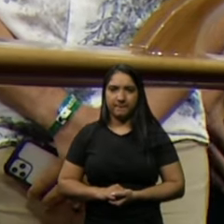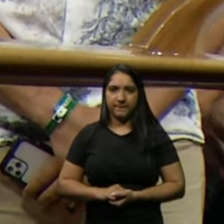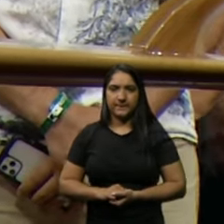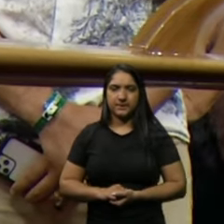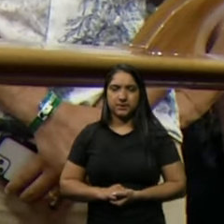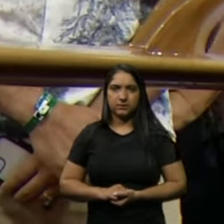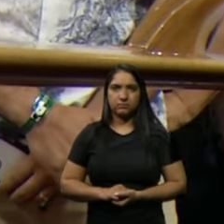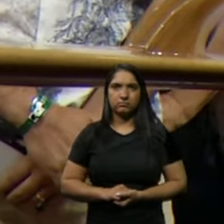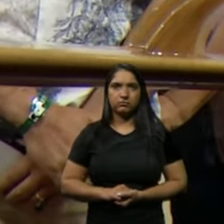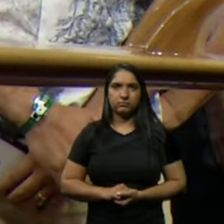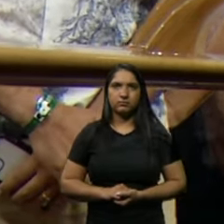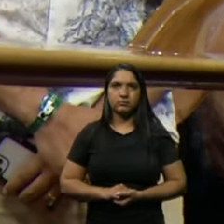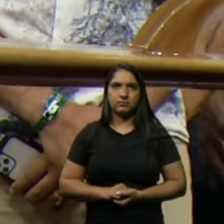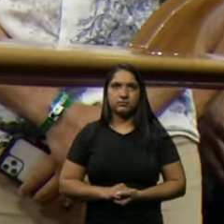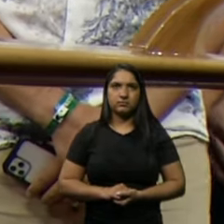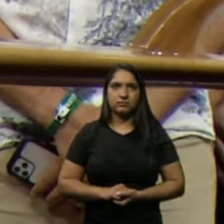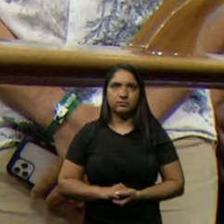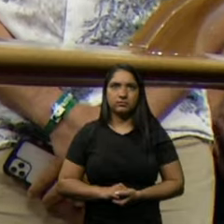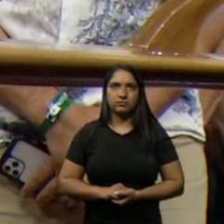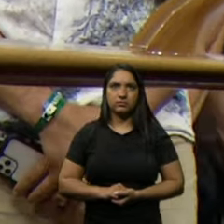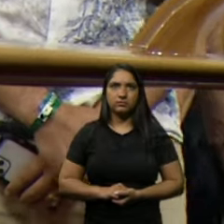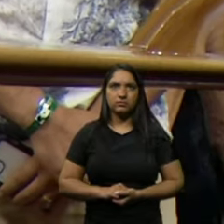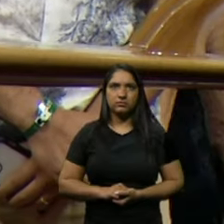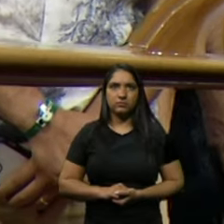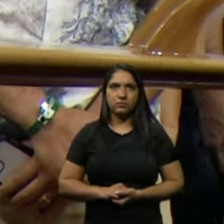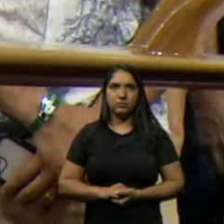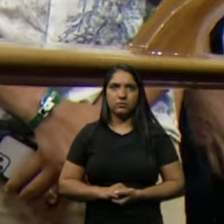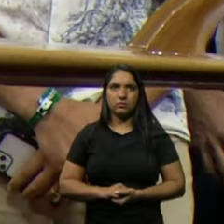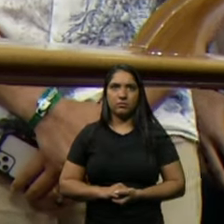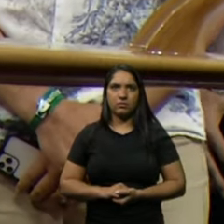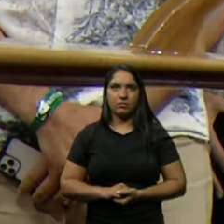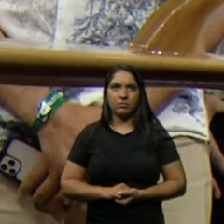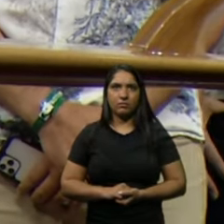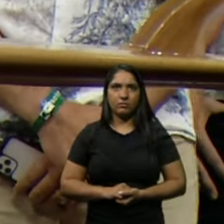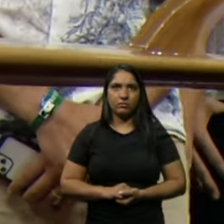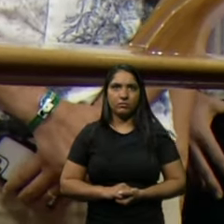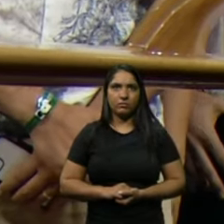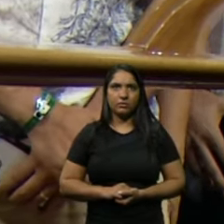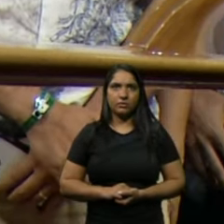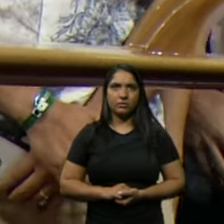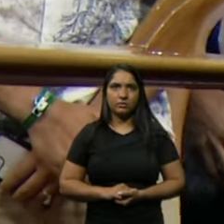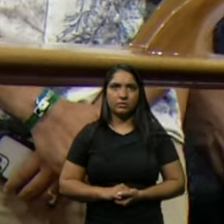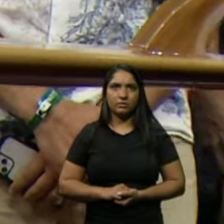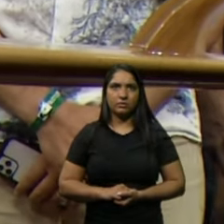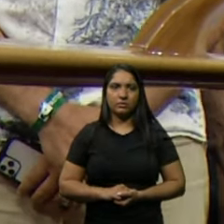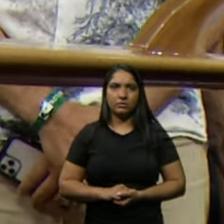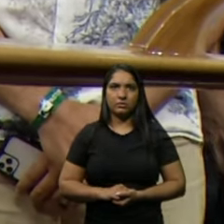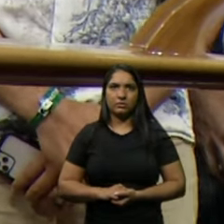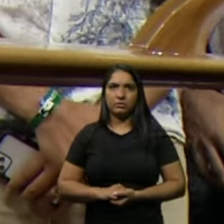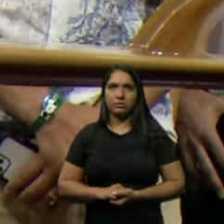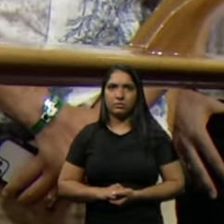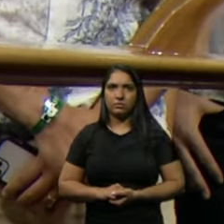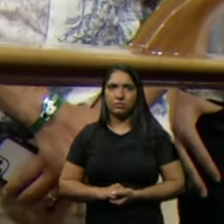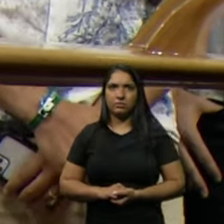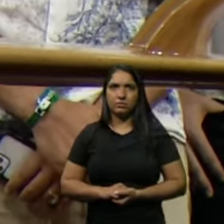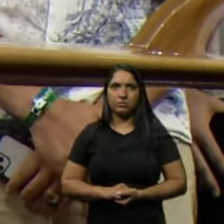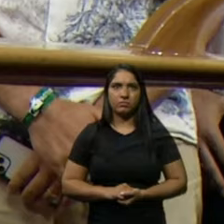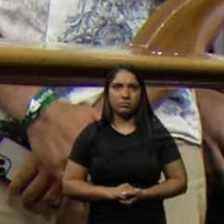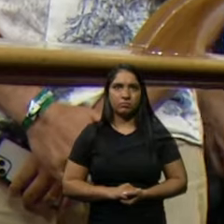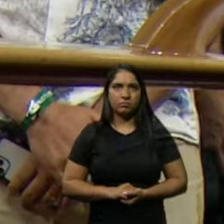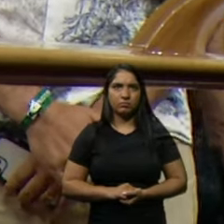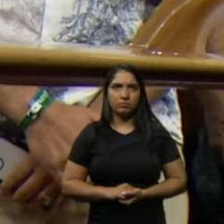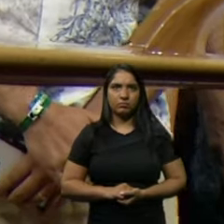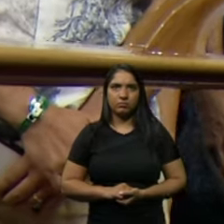pra lavar tudo e ela cucato sangue levei onde o quanto por peleco